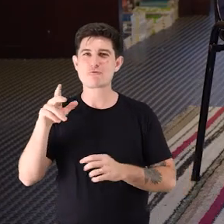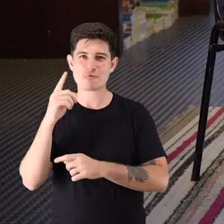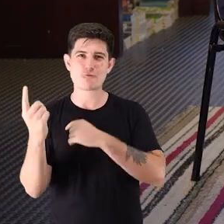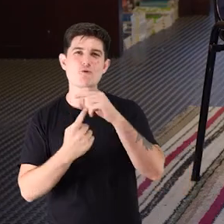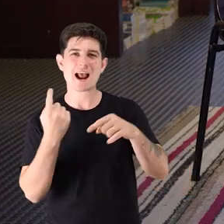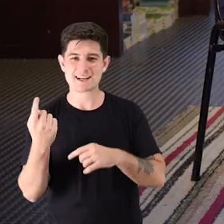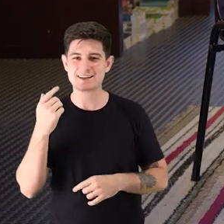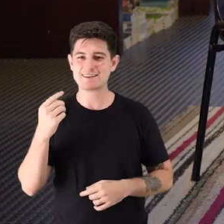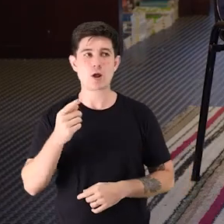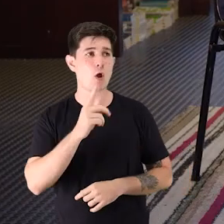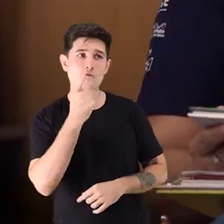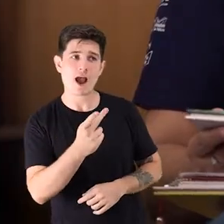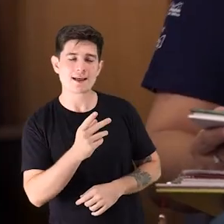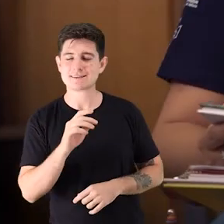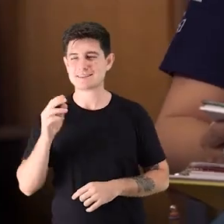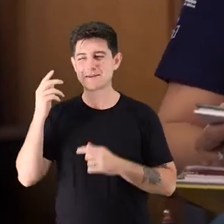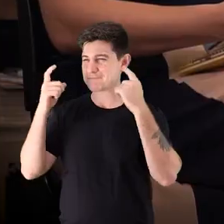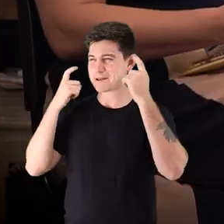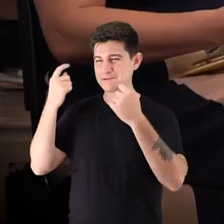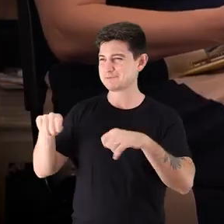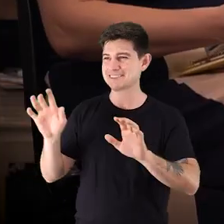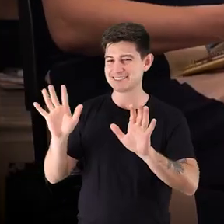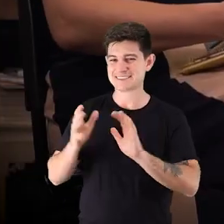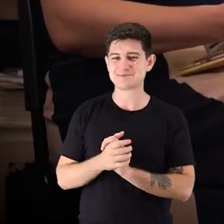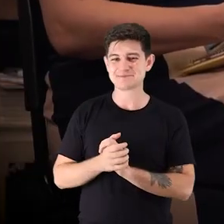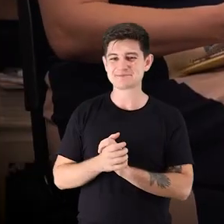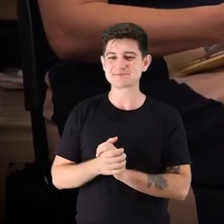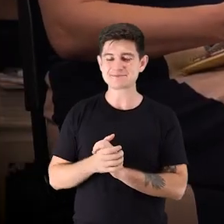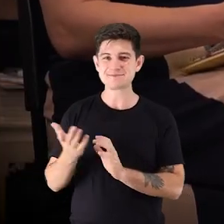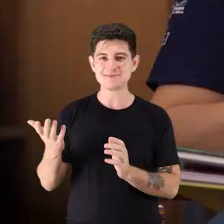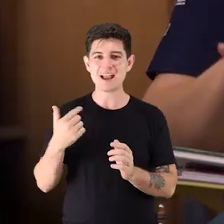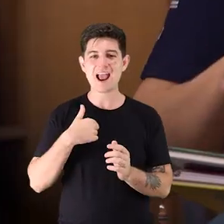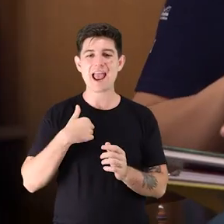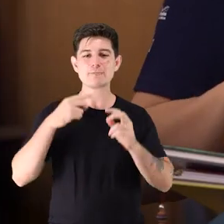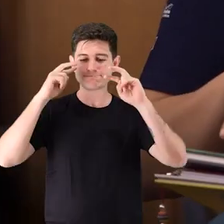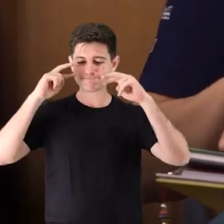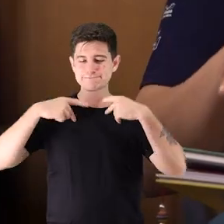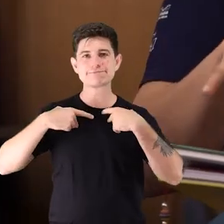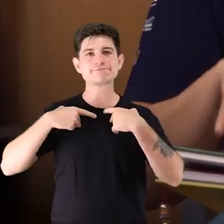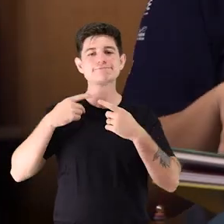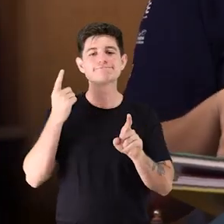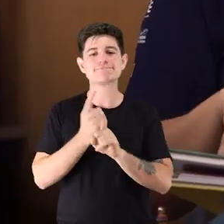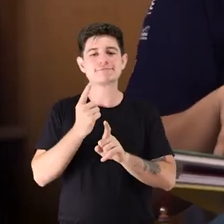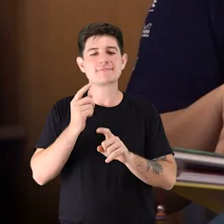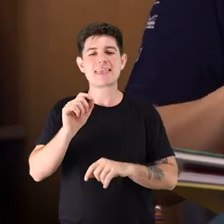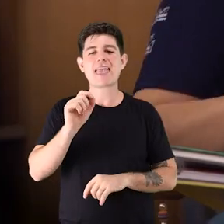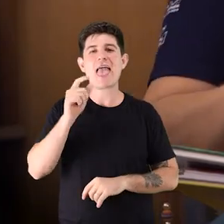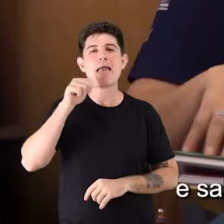menina furacão. Não conta, não conta. Não se preocupa, não vou dar nenhum spoiler mais do que os necessários. E só foi possível eu me